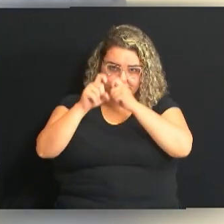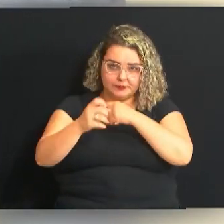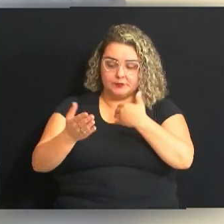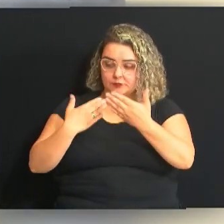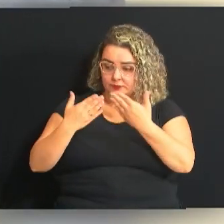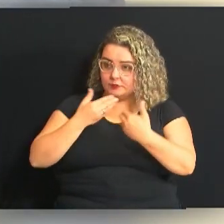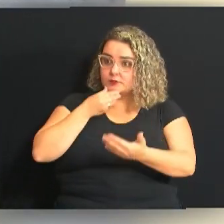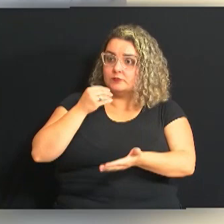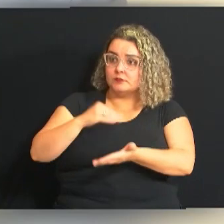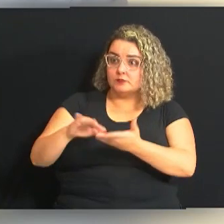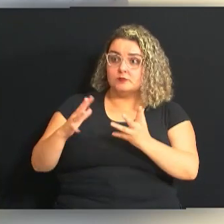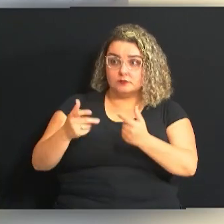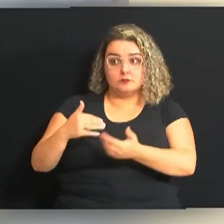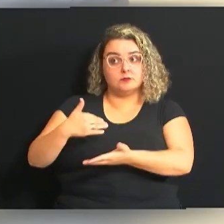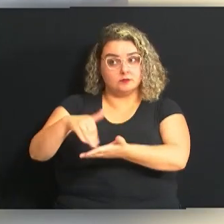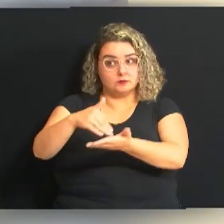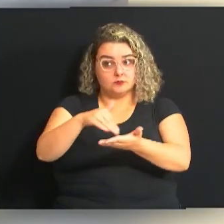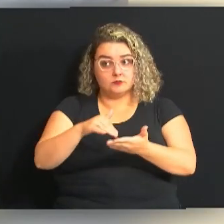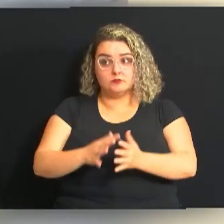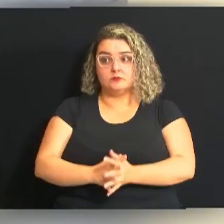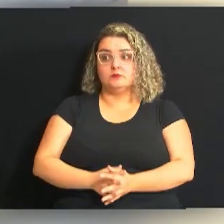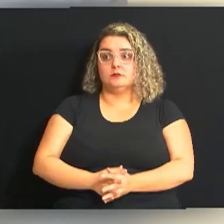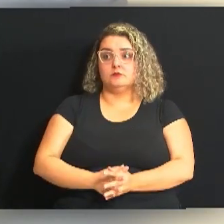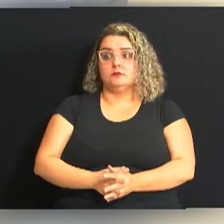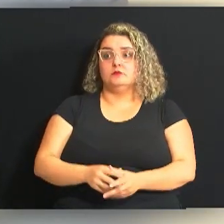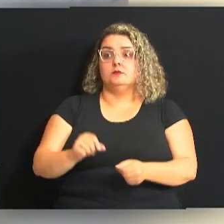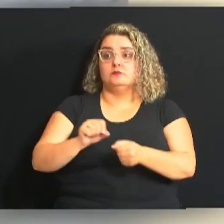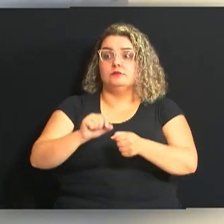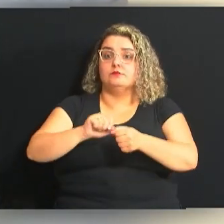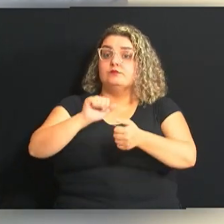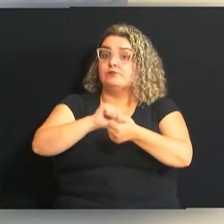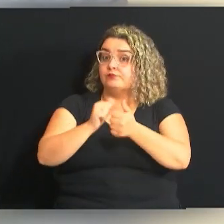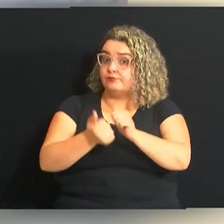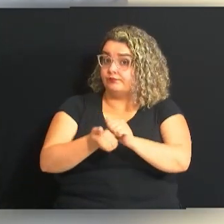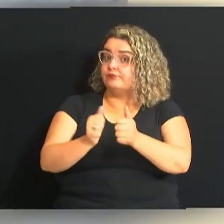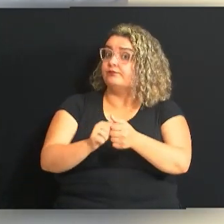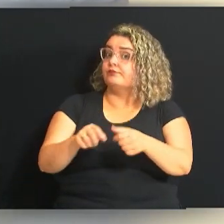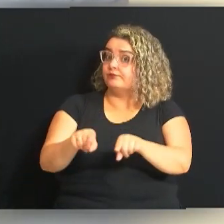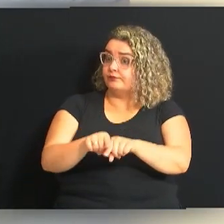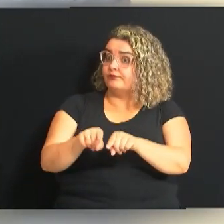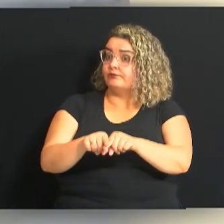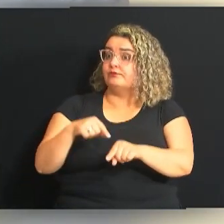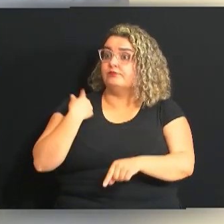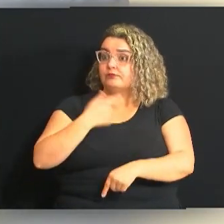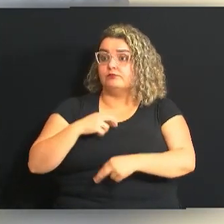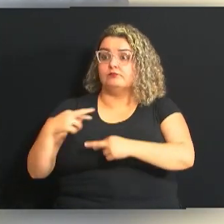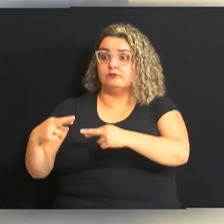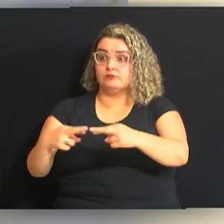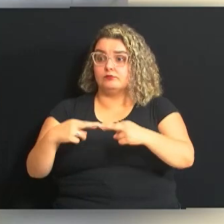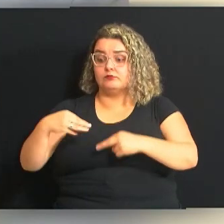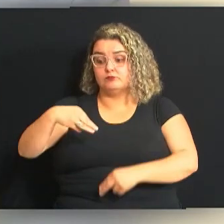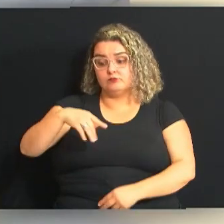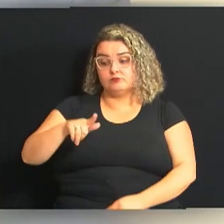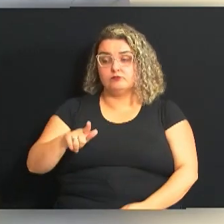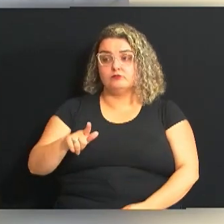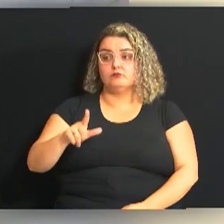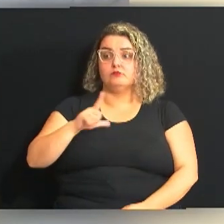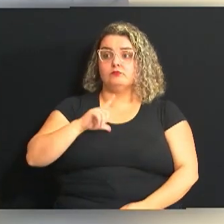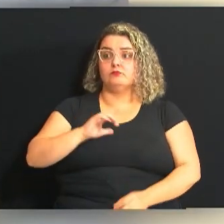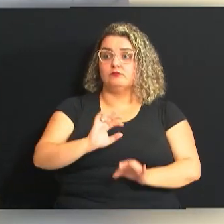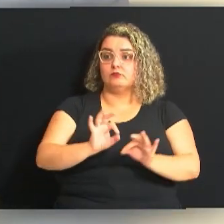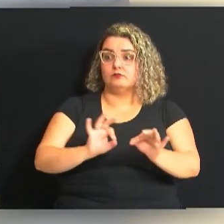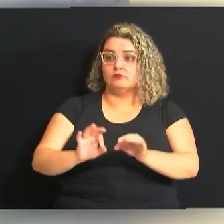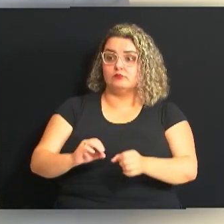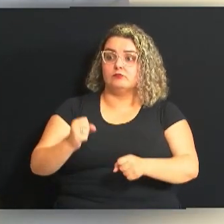da secretaria, porque nós vamos ter que fazer adaptações, inclusive, na nossa rede Mário Gatti. Então, tem planejamento de reforma